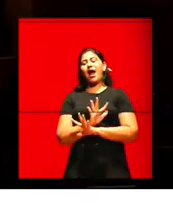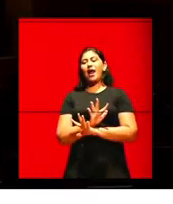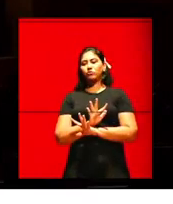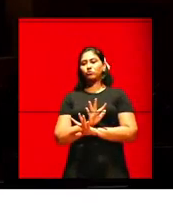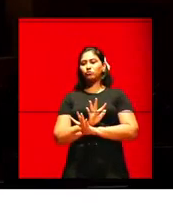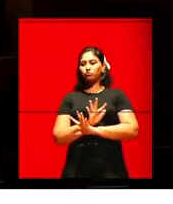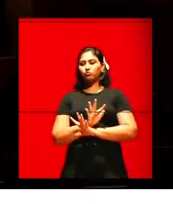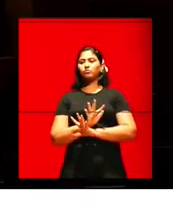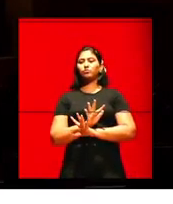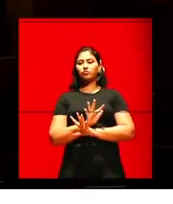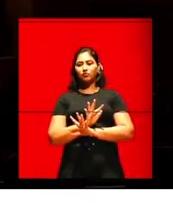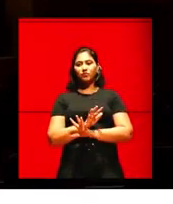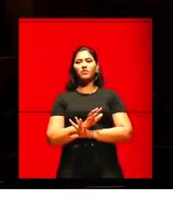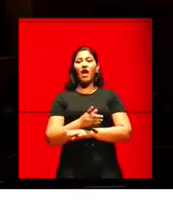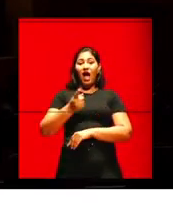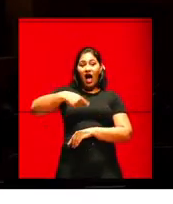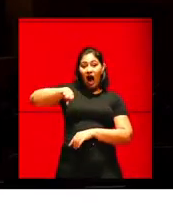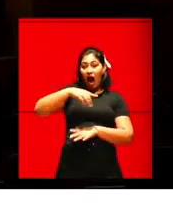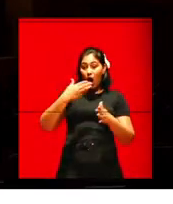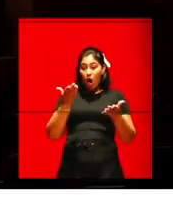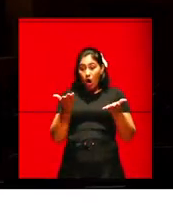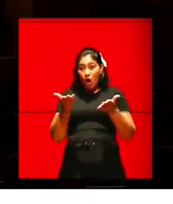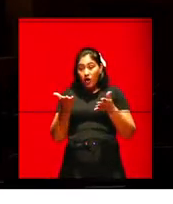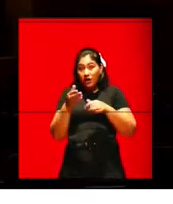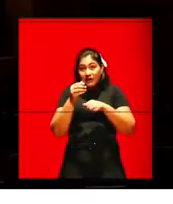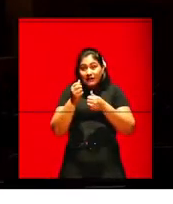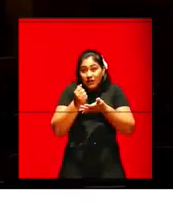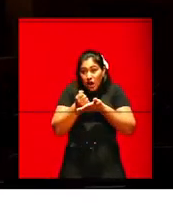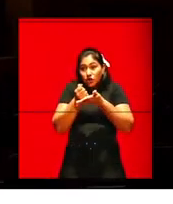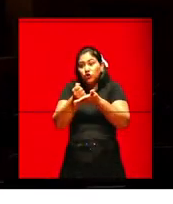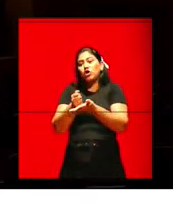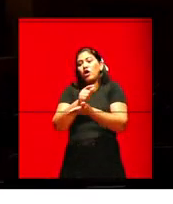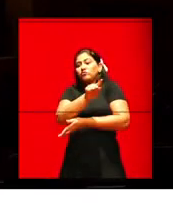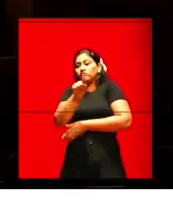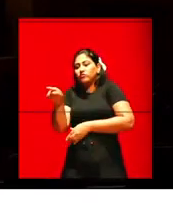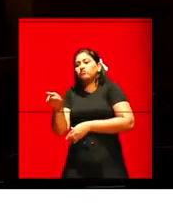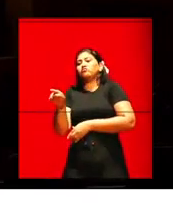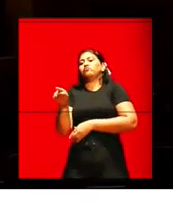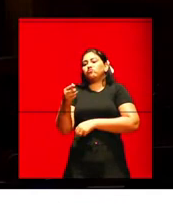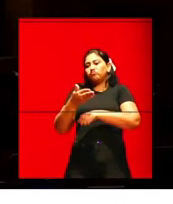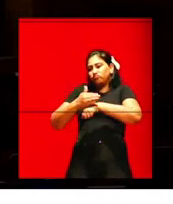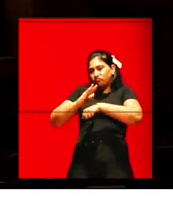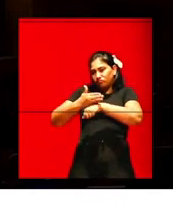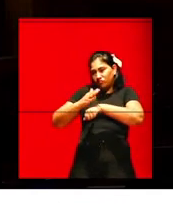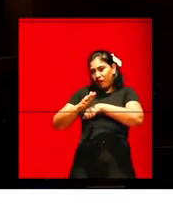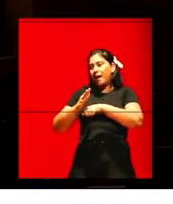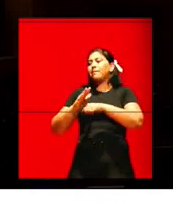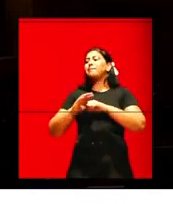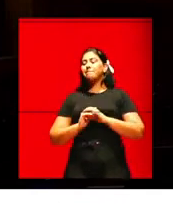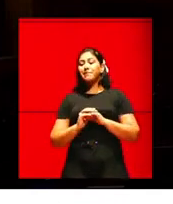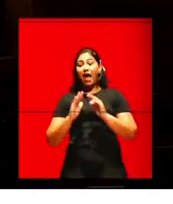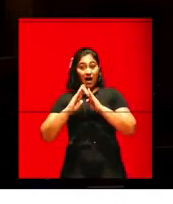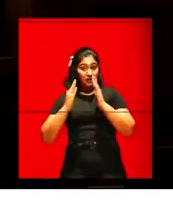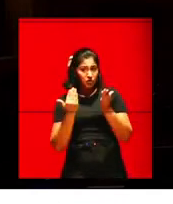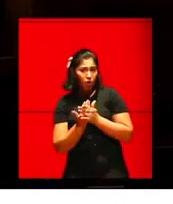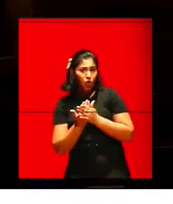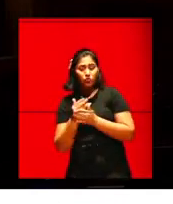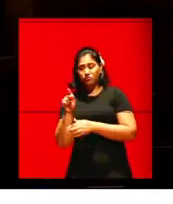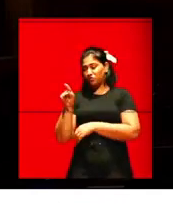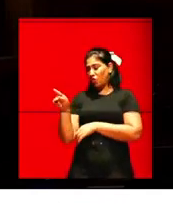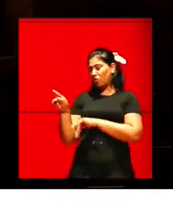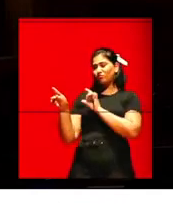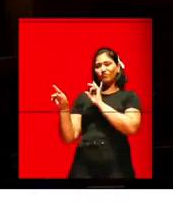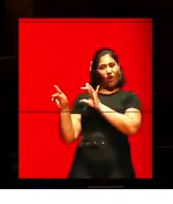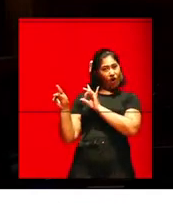de preparação, aliás, de auxiliar na preparação de vocês. A escola, os professores